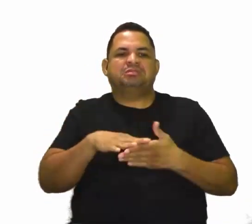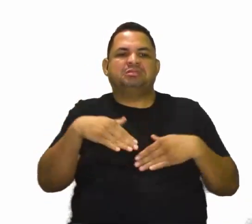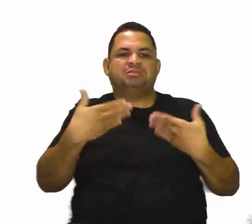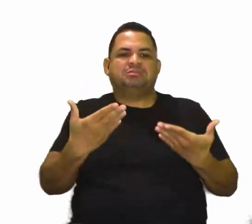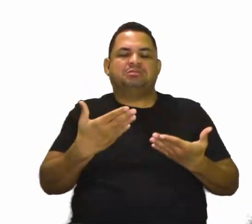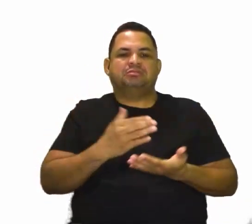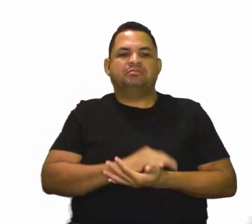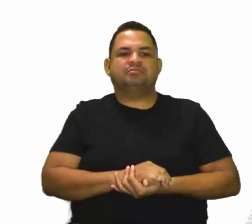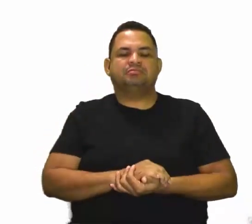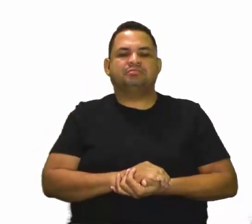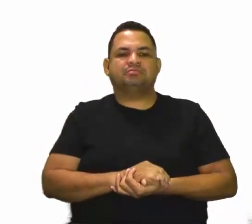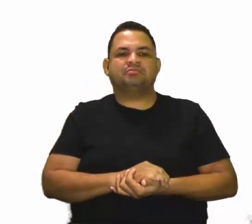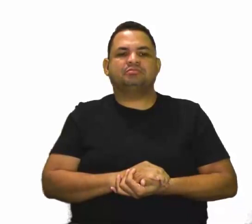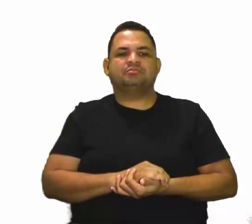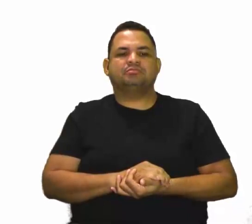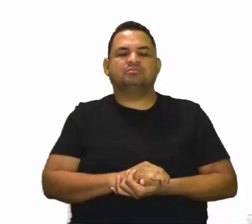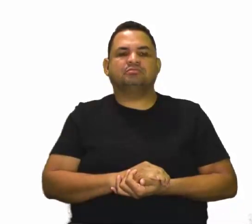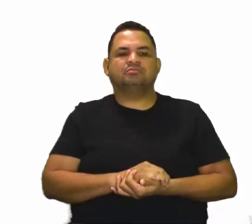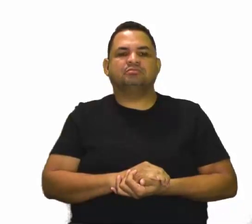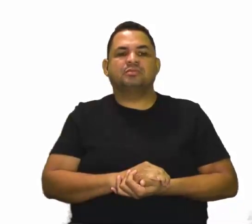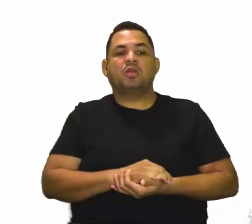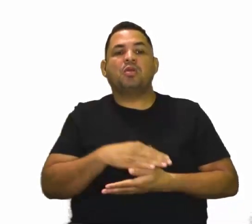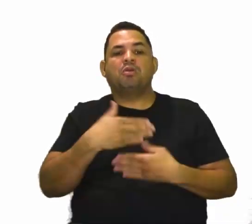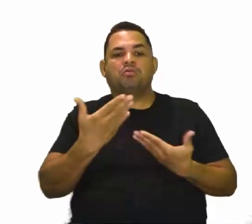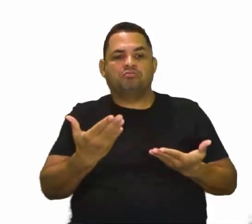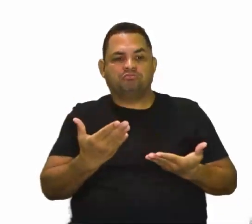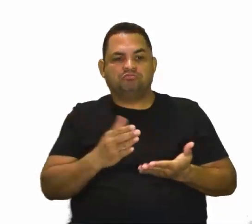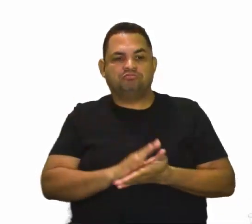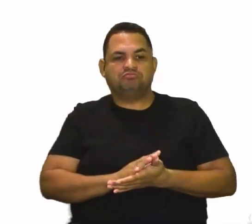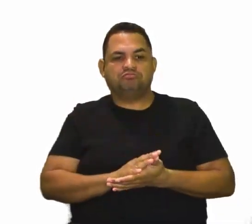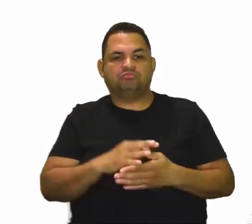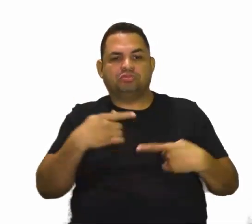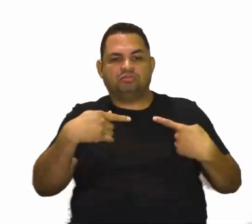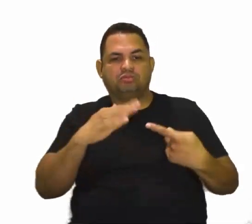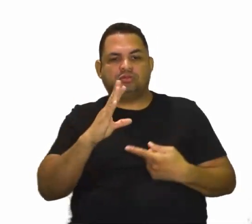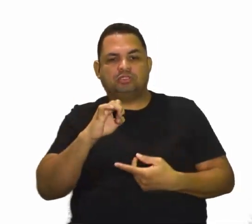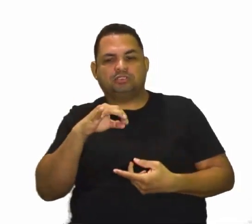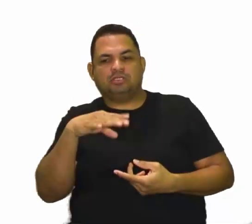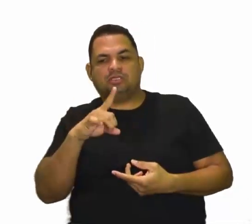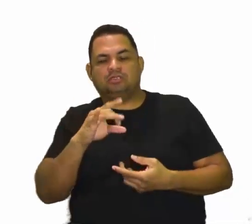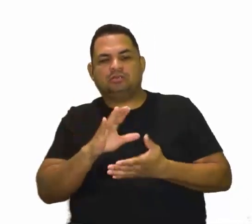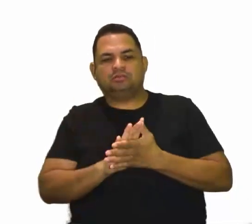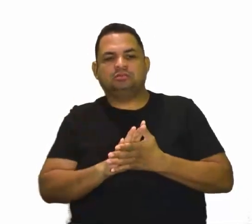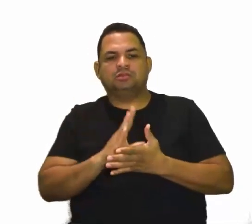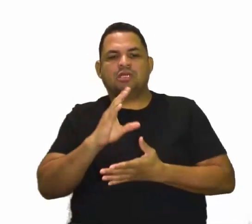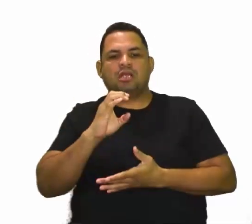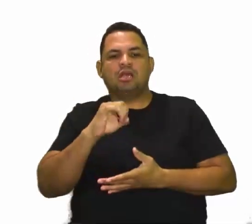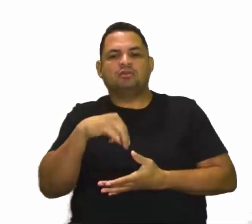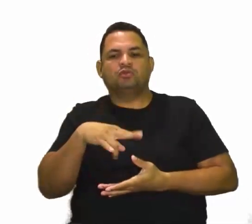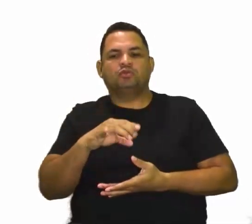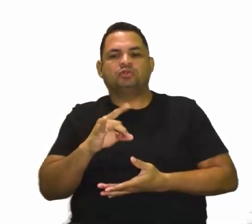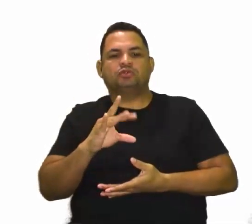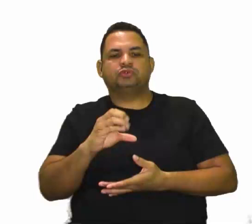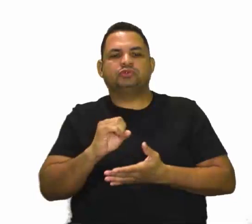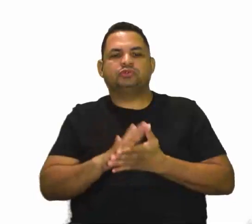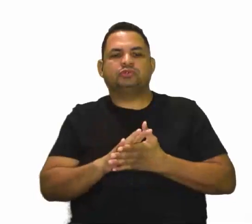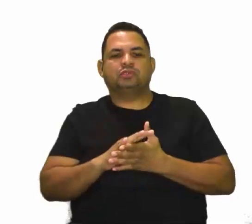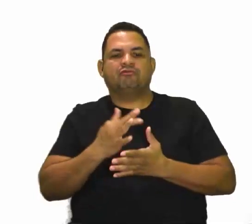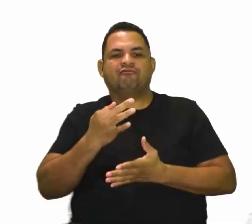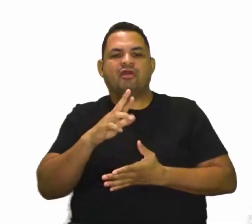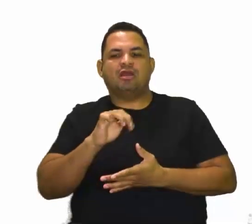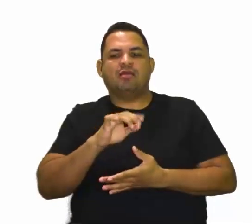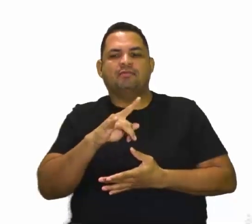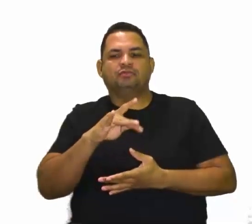campanha. Estamos falando da Guerra do Contestado, Guerra de Canudos, Guerra